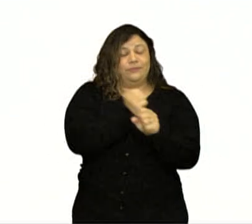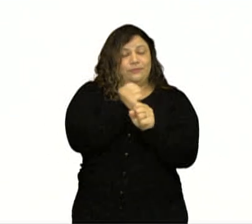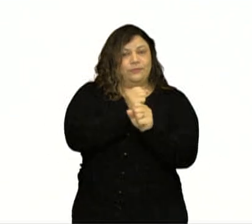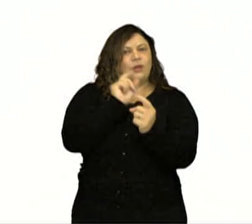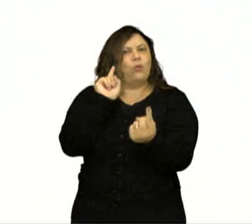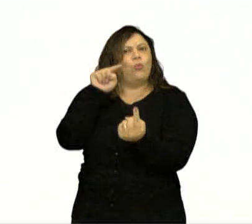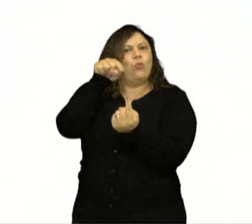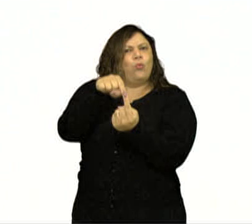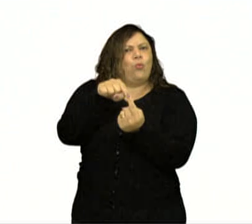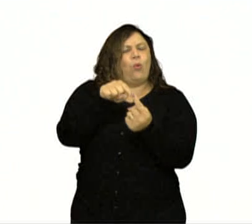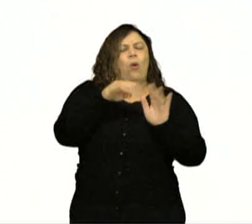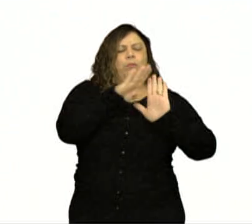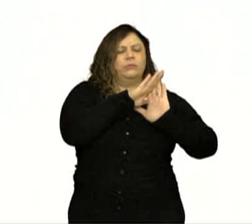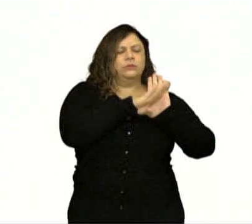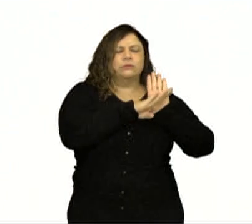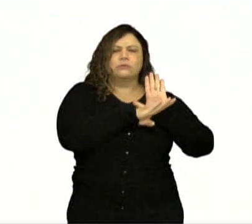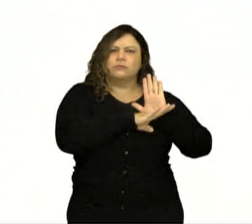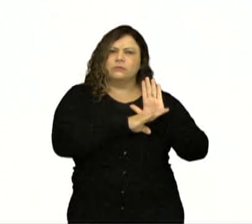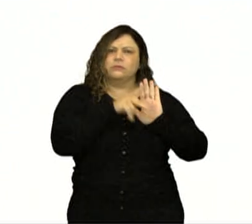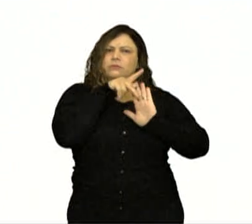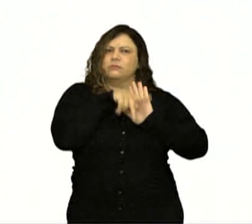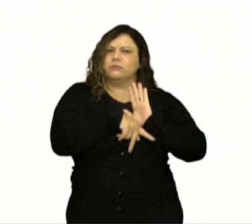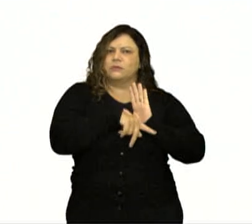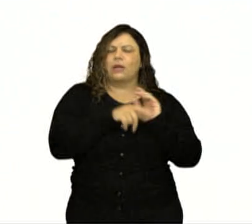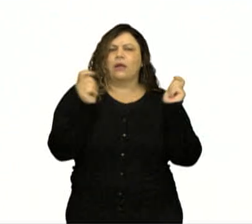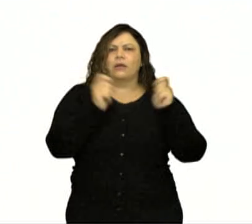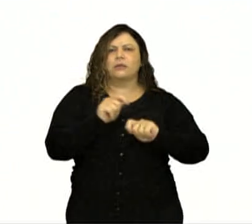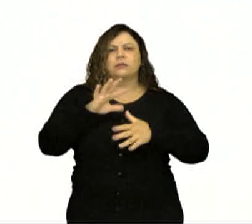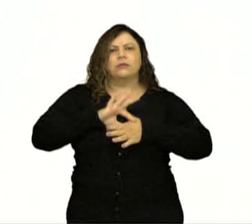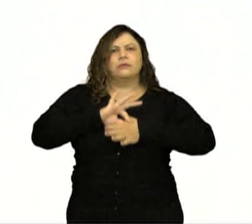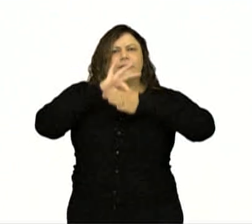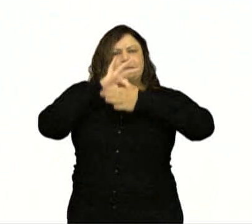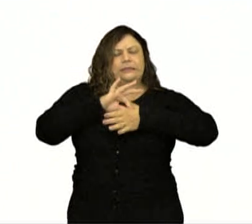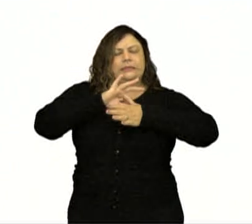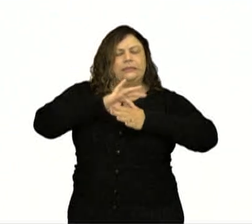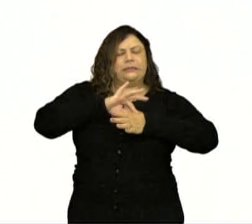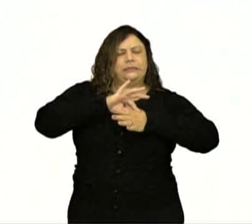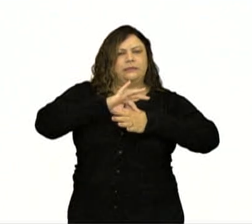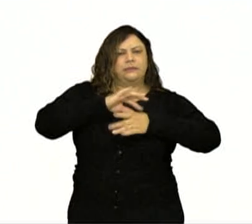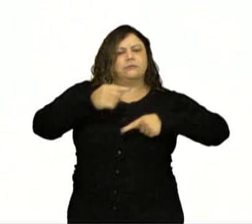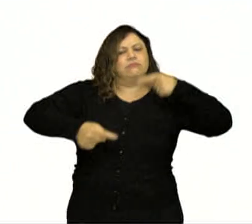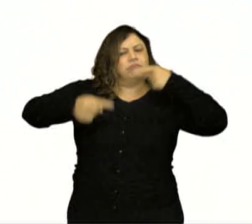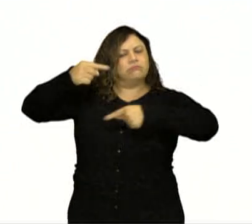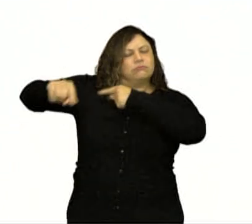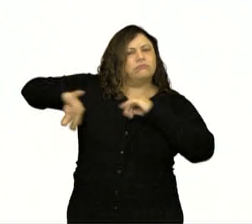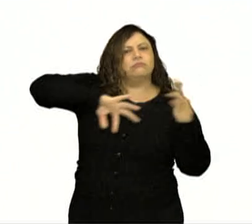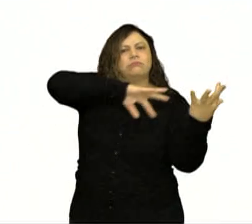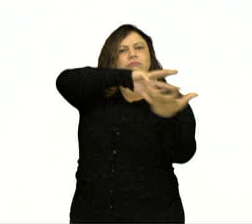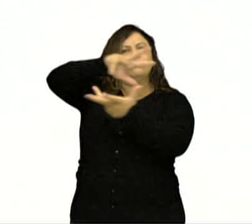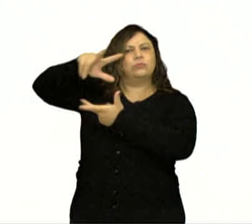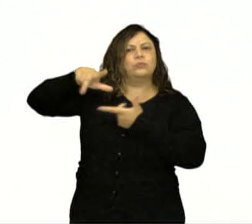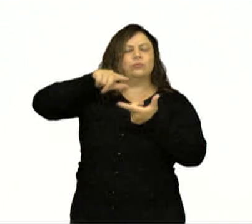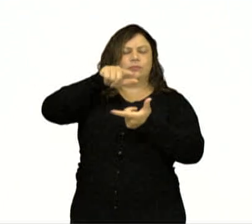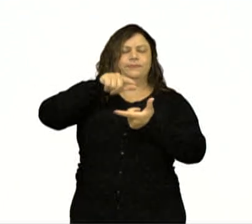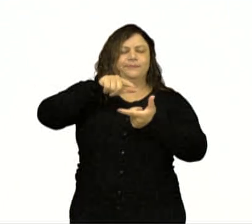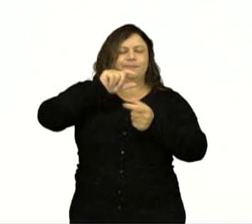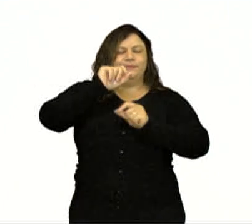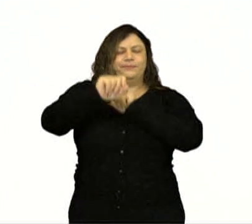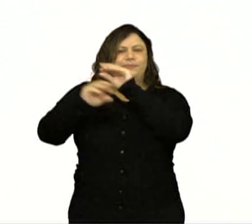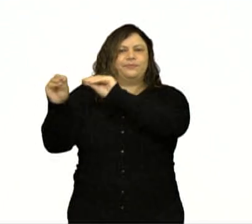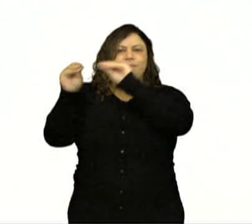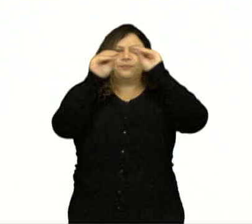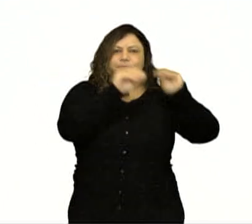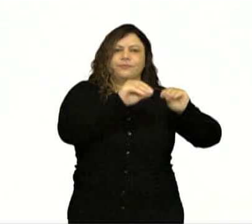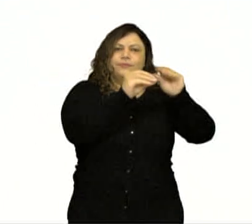desses planos? Alcançar a liderança econômica e política mundial, fazendo o quê? Industrializando o país.